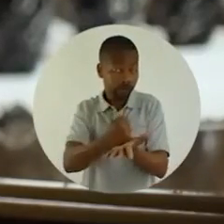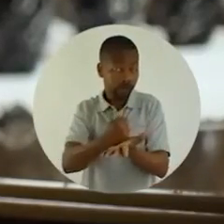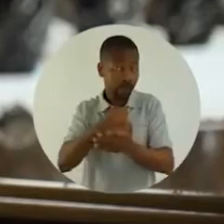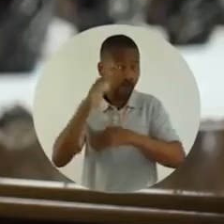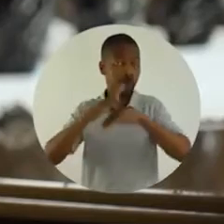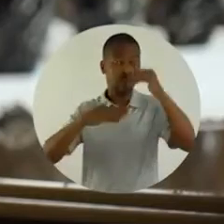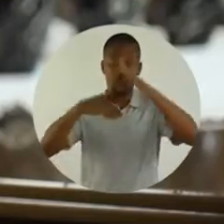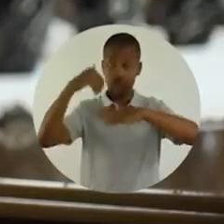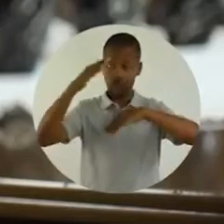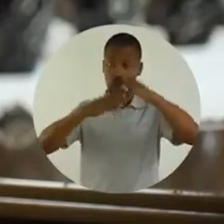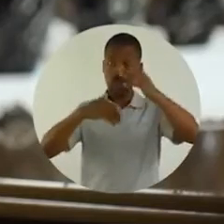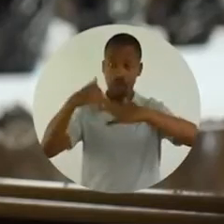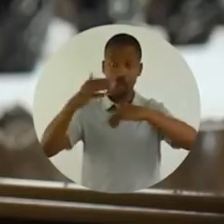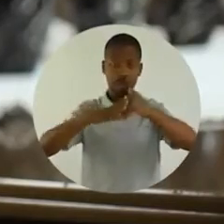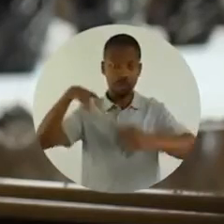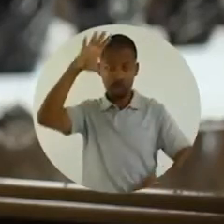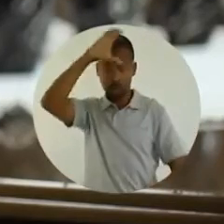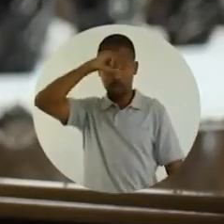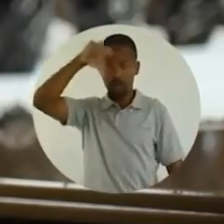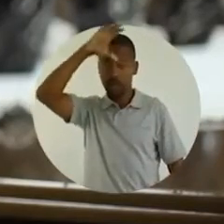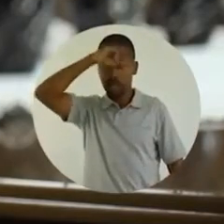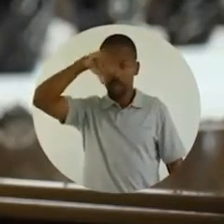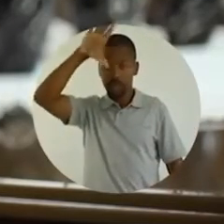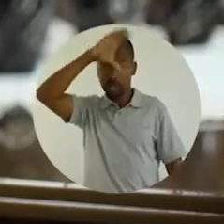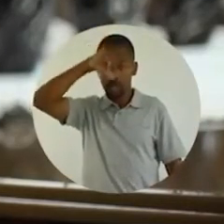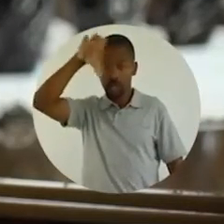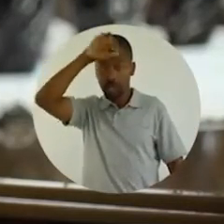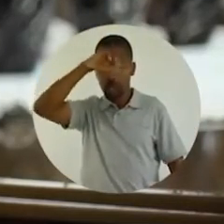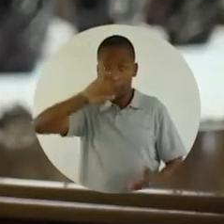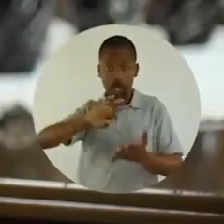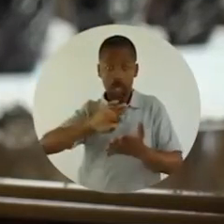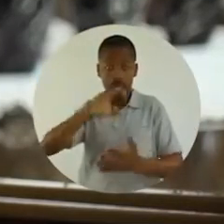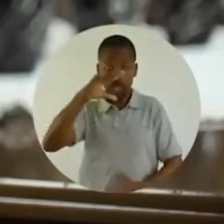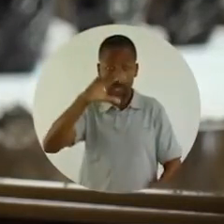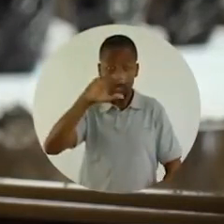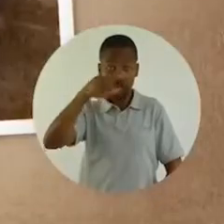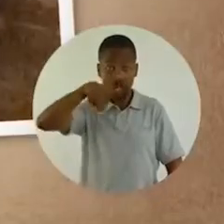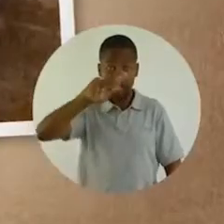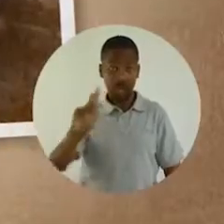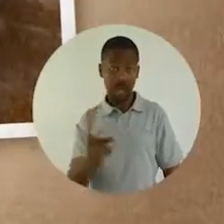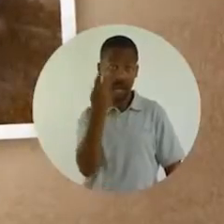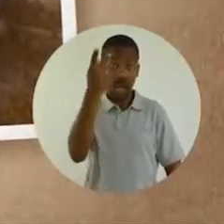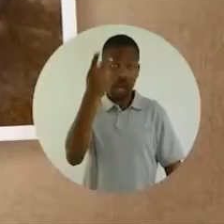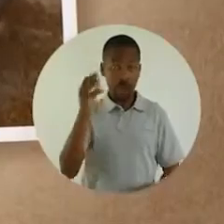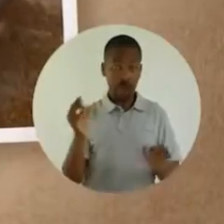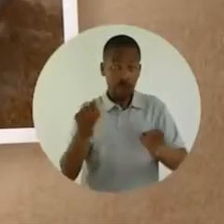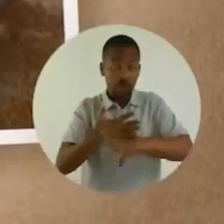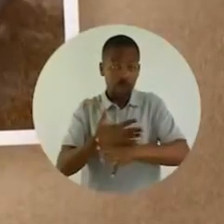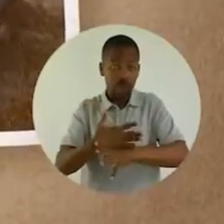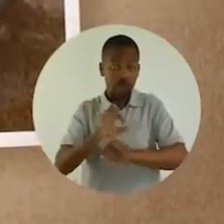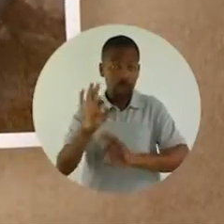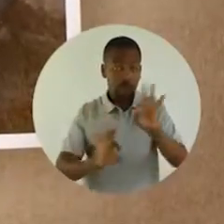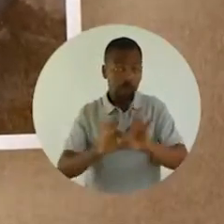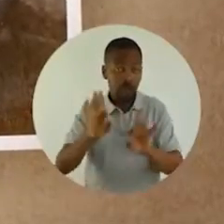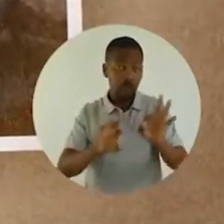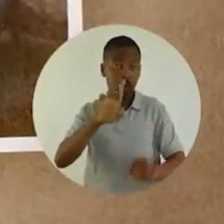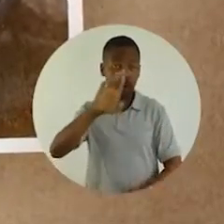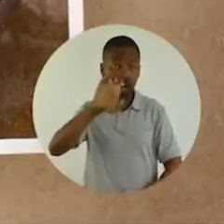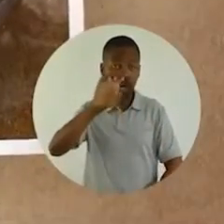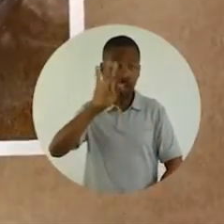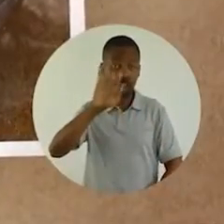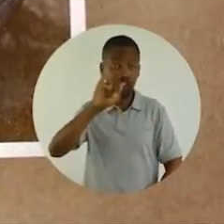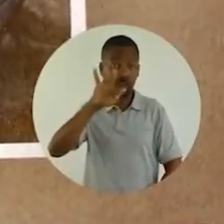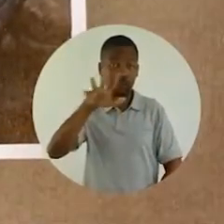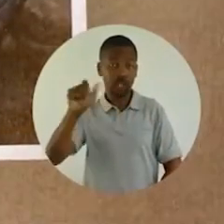um profissional, ele saiu dali já com a carteira dele de motorista. Aí ele montou uma retífica, mas ele não